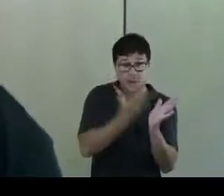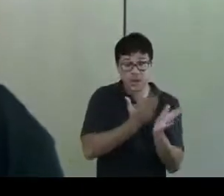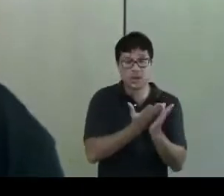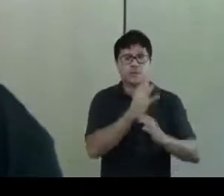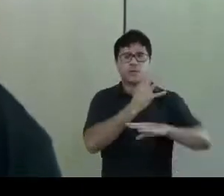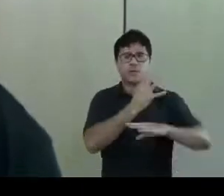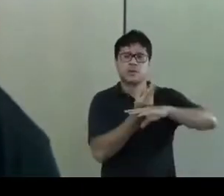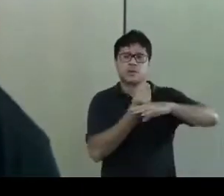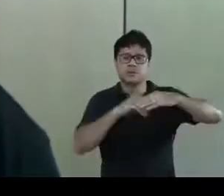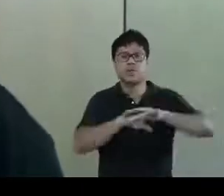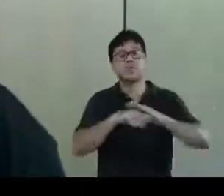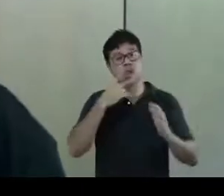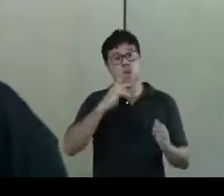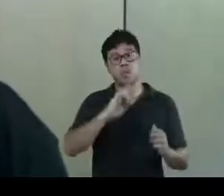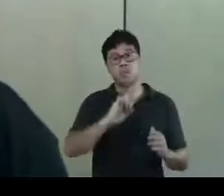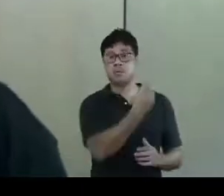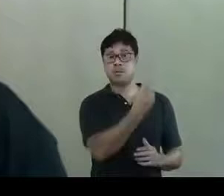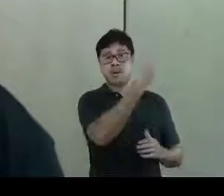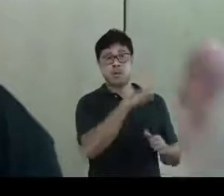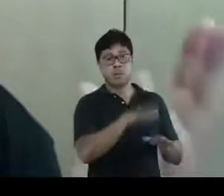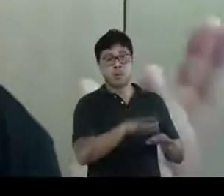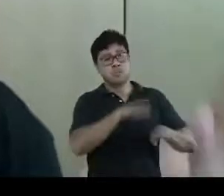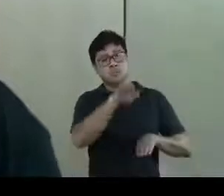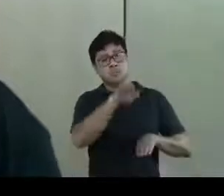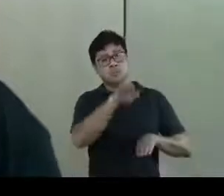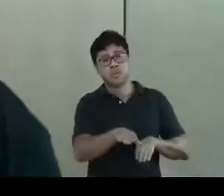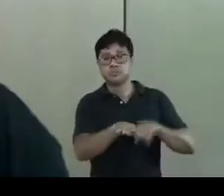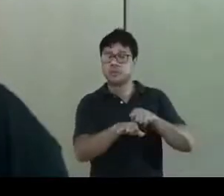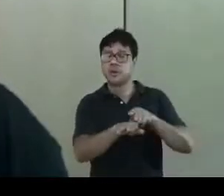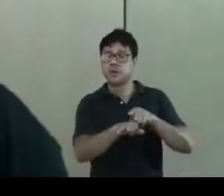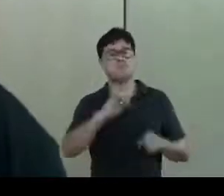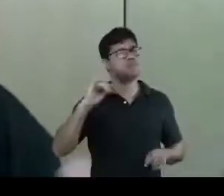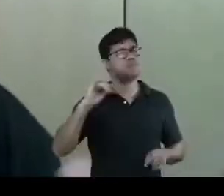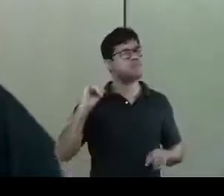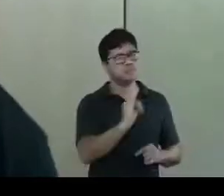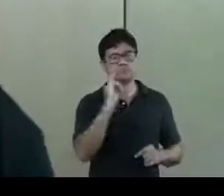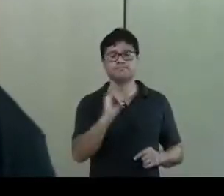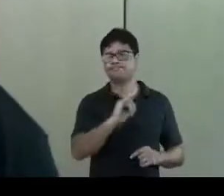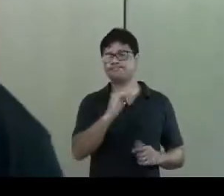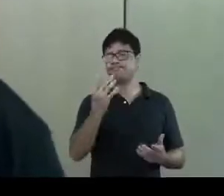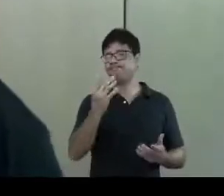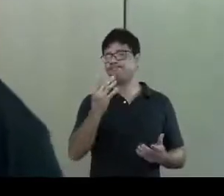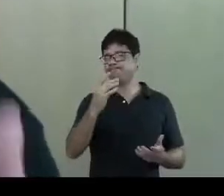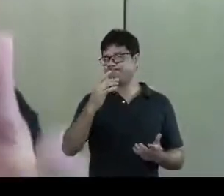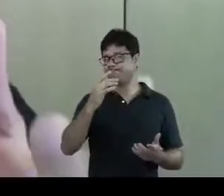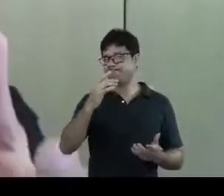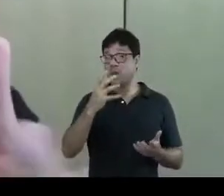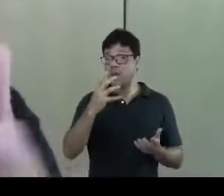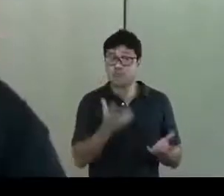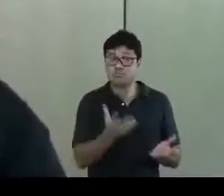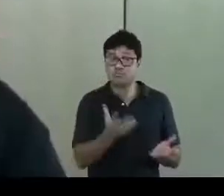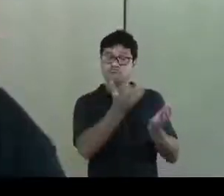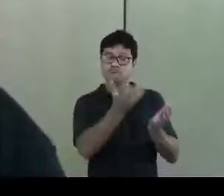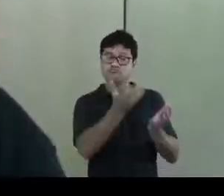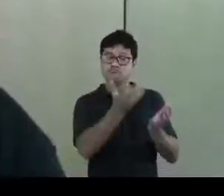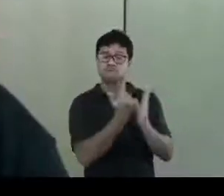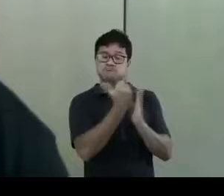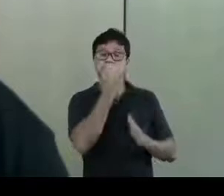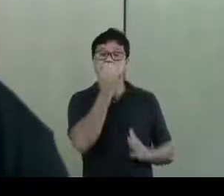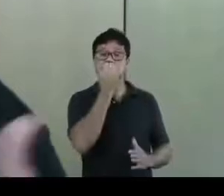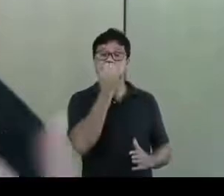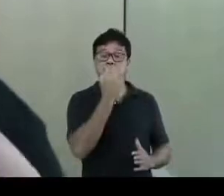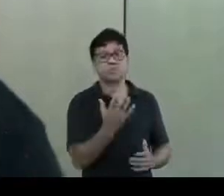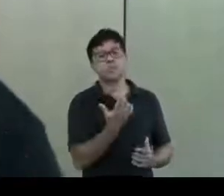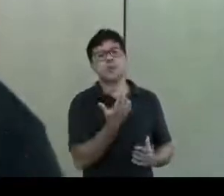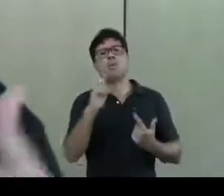acervos, na verdade, são um primeiro passo, e um passo fundamental, um passo, na verdade, edificante, né,